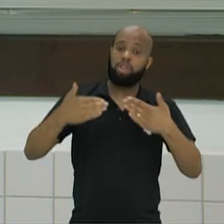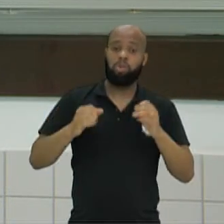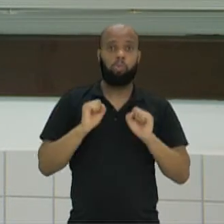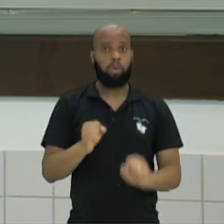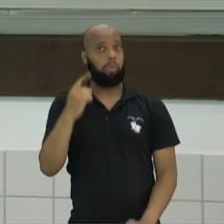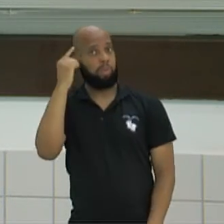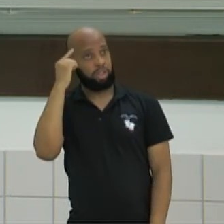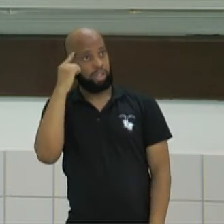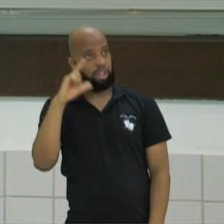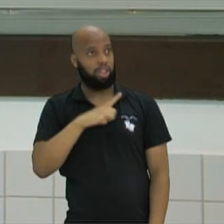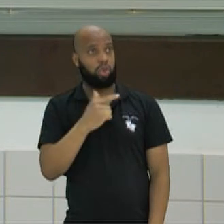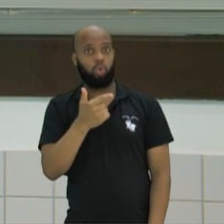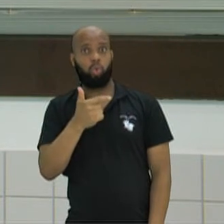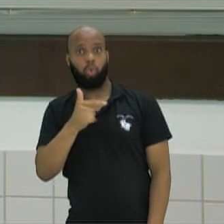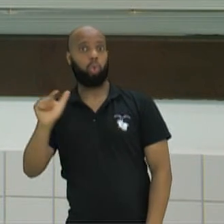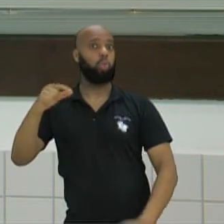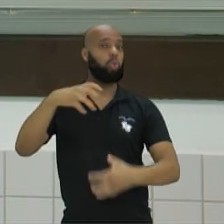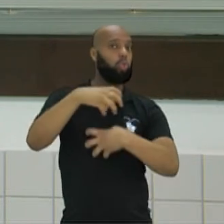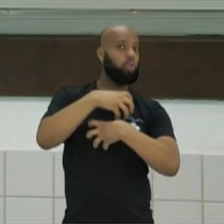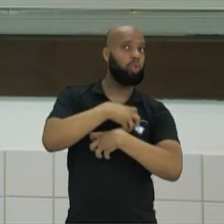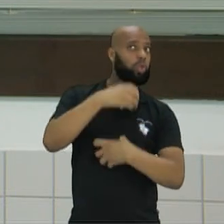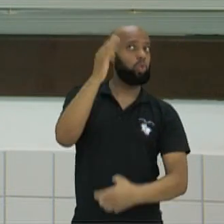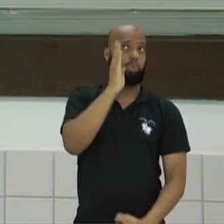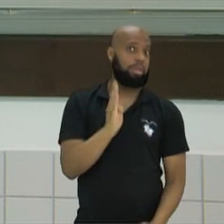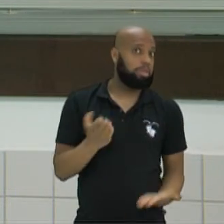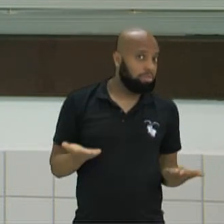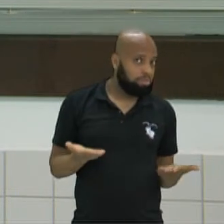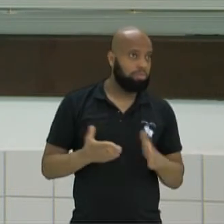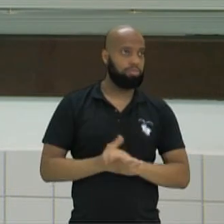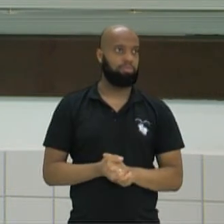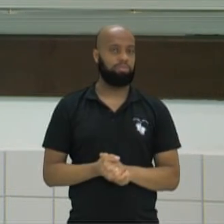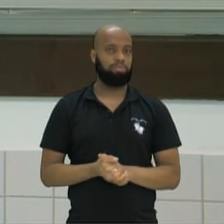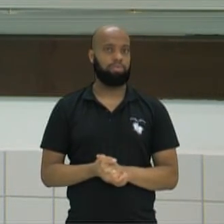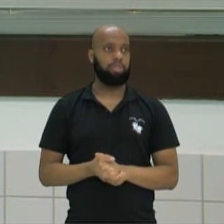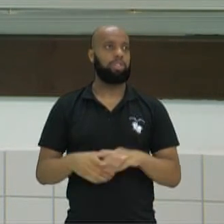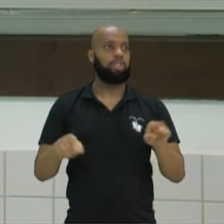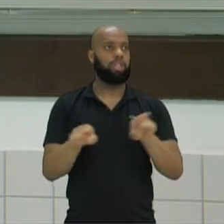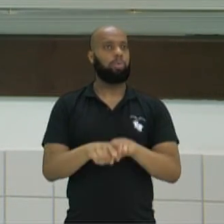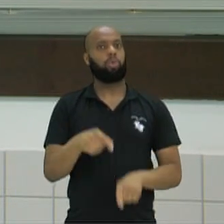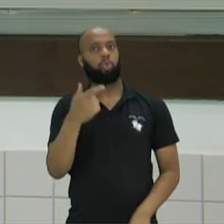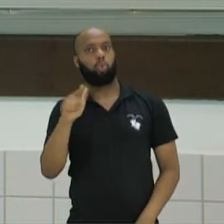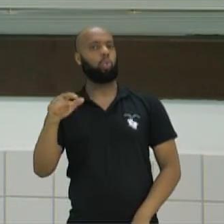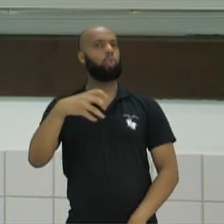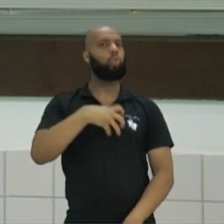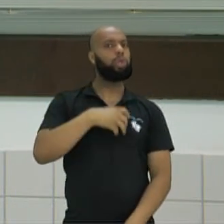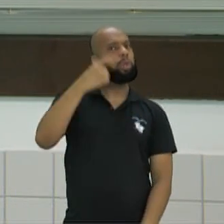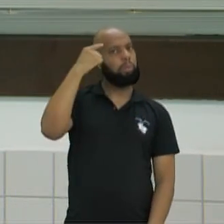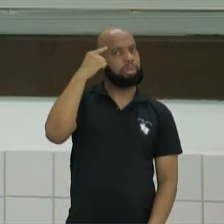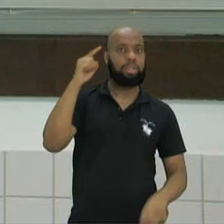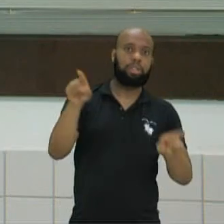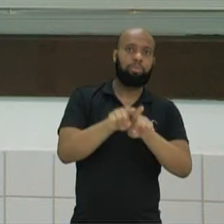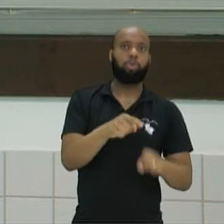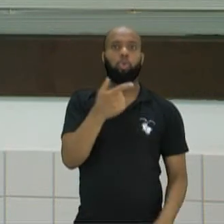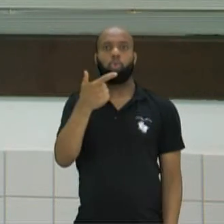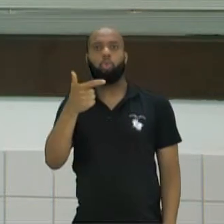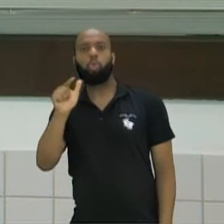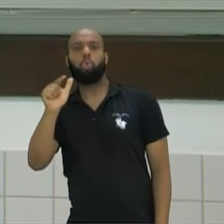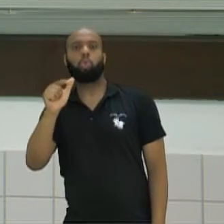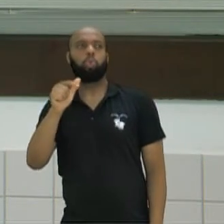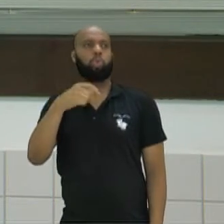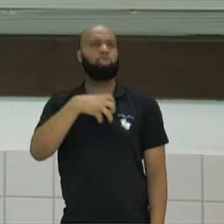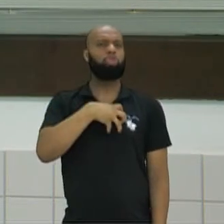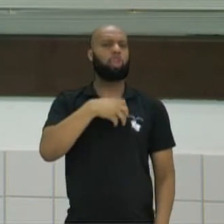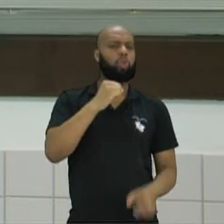pensar até mesmo em outros Brasis? Talvez até uma outra forma de pensar, uma outra